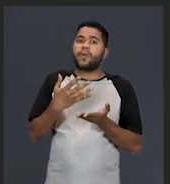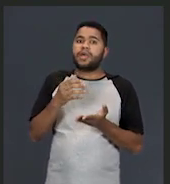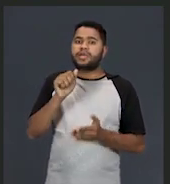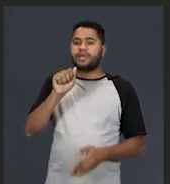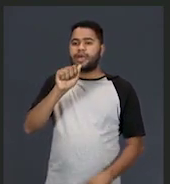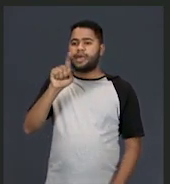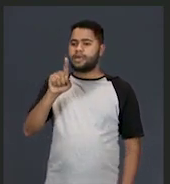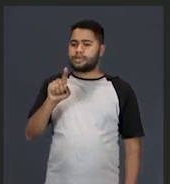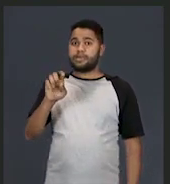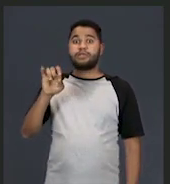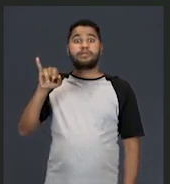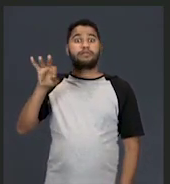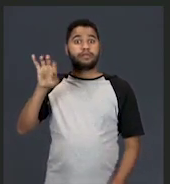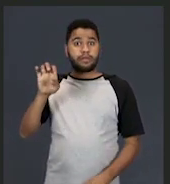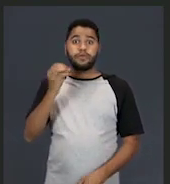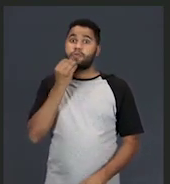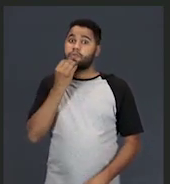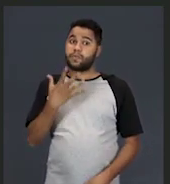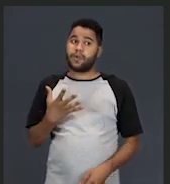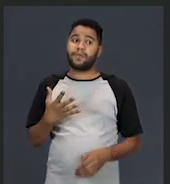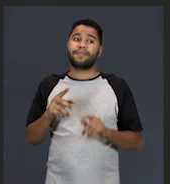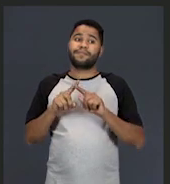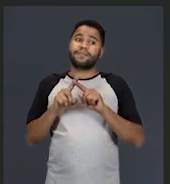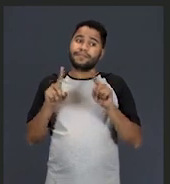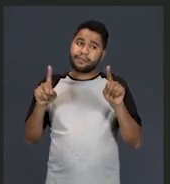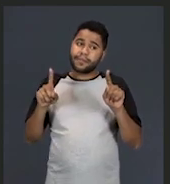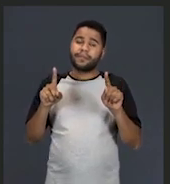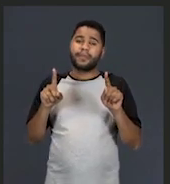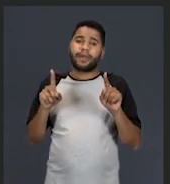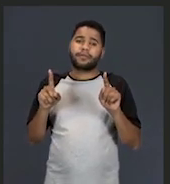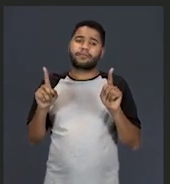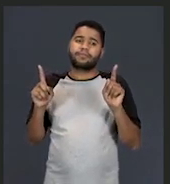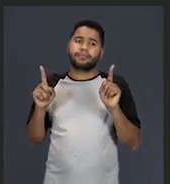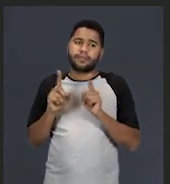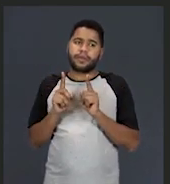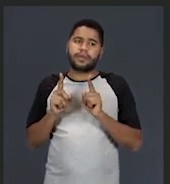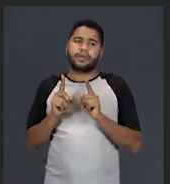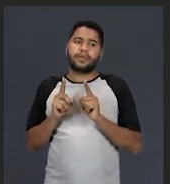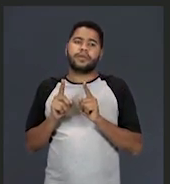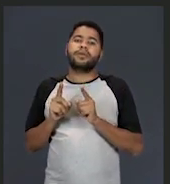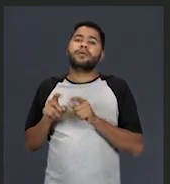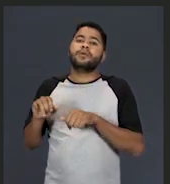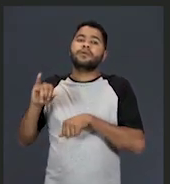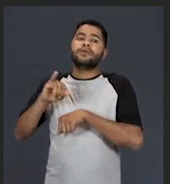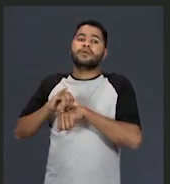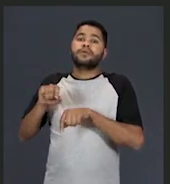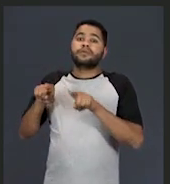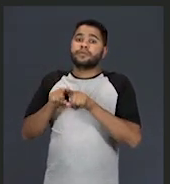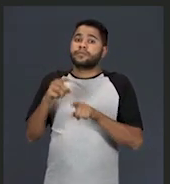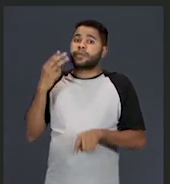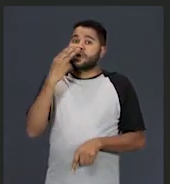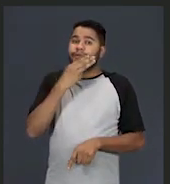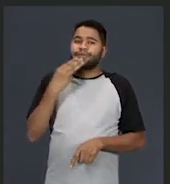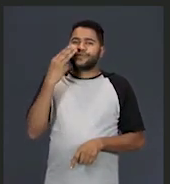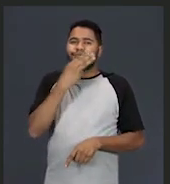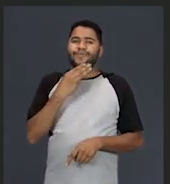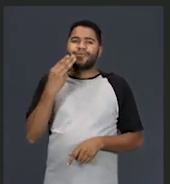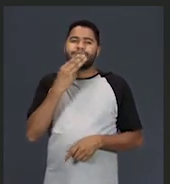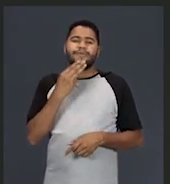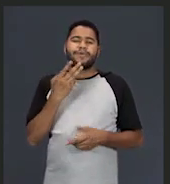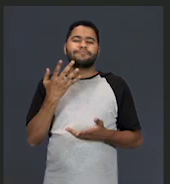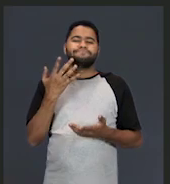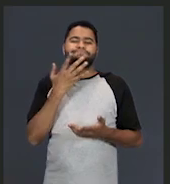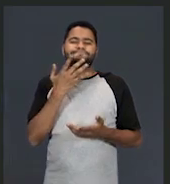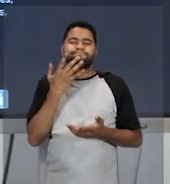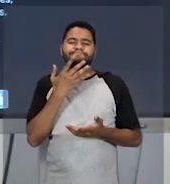exemplo, né? É um óleo bom, mas aqui eles colocam o óleo em cima e açúcares doces, aquelas guloseimas,